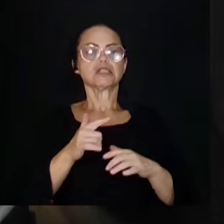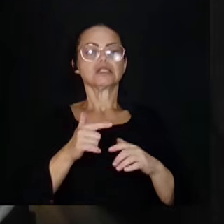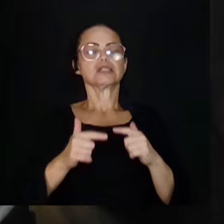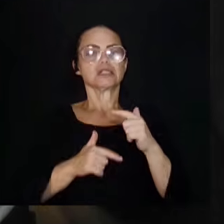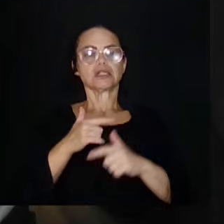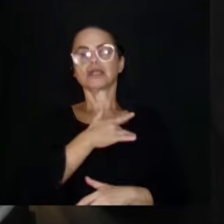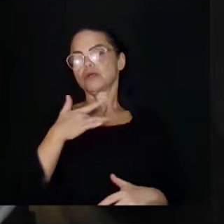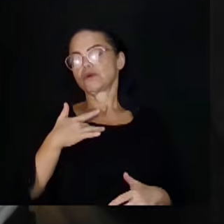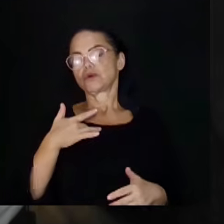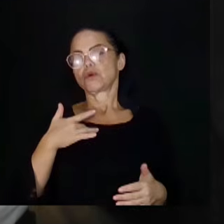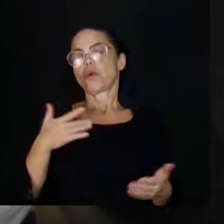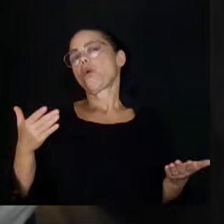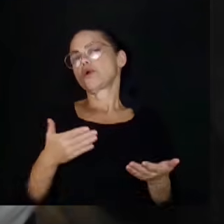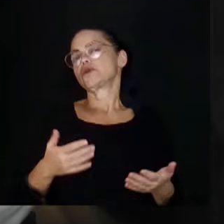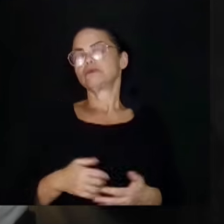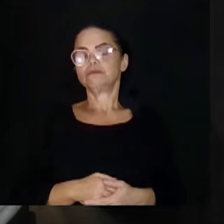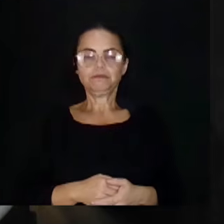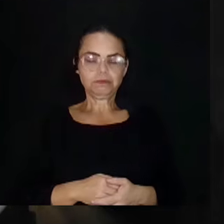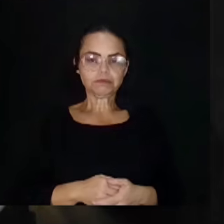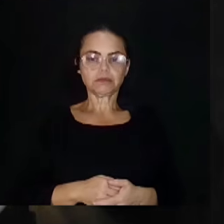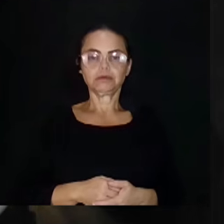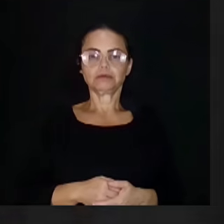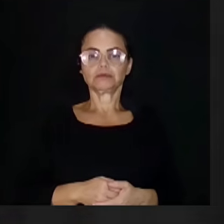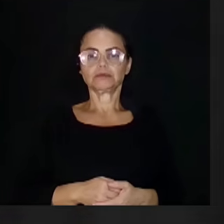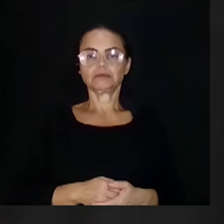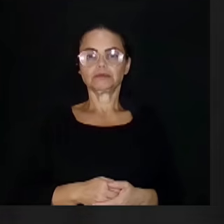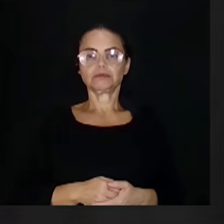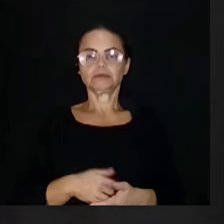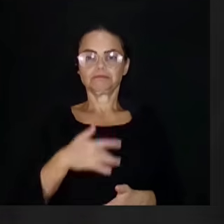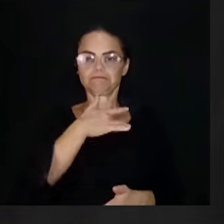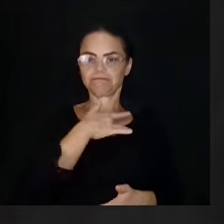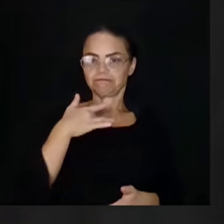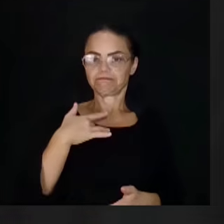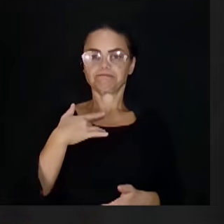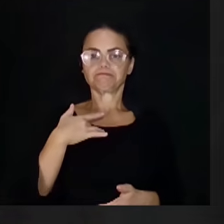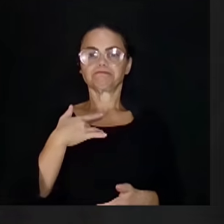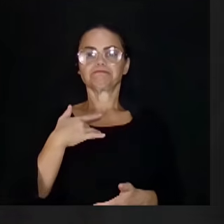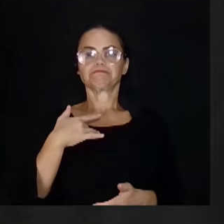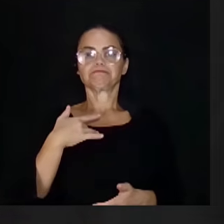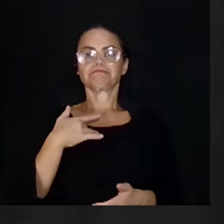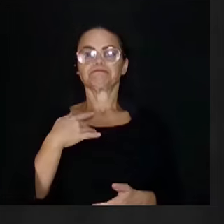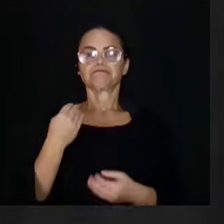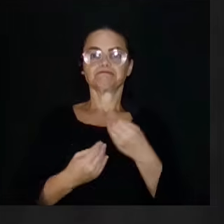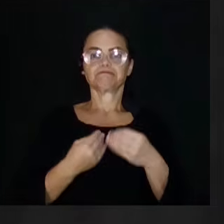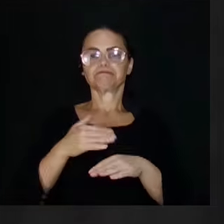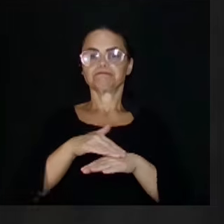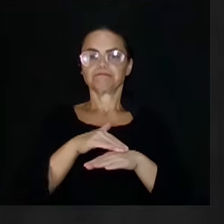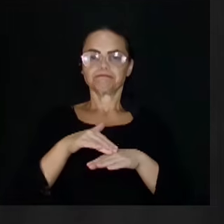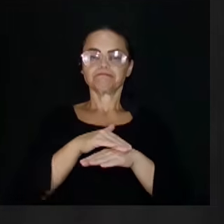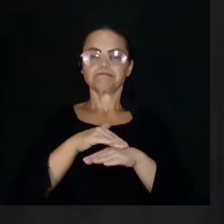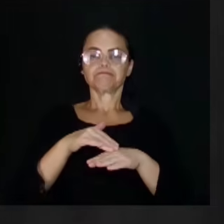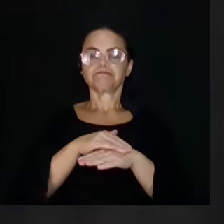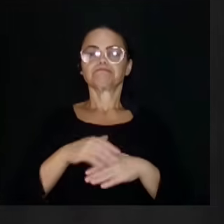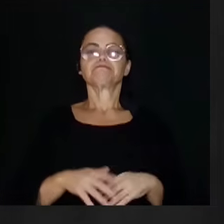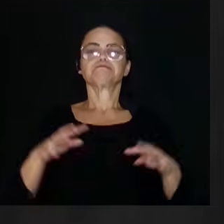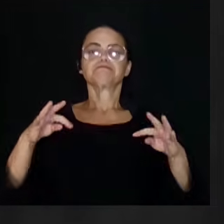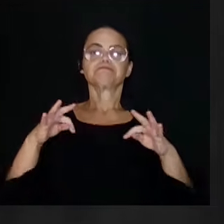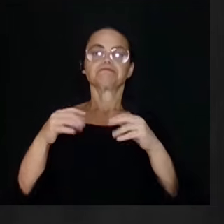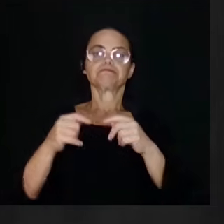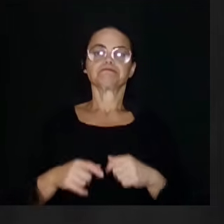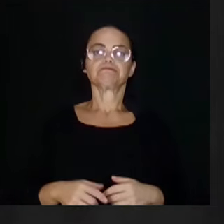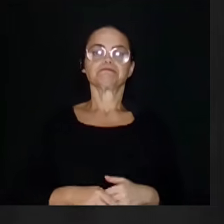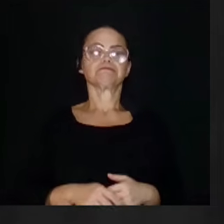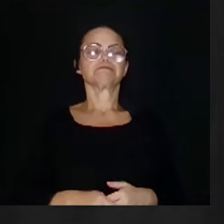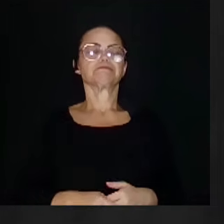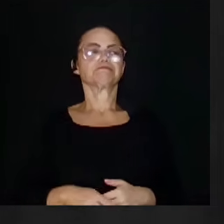hoje? Olha, da saúde, eu vou começar com uma conversa que eu sempre falo para todos, né? Eu costumo falar que eu sou a